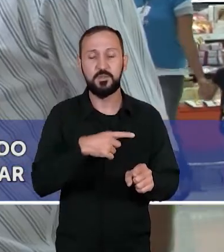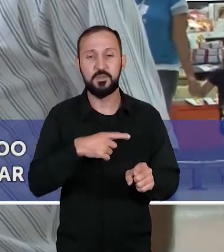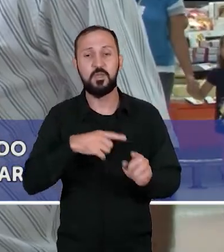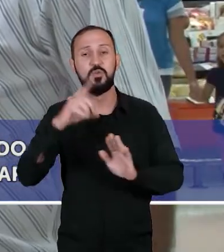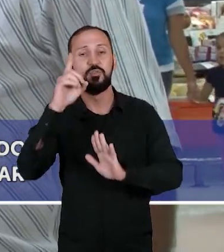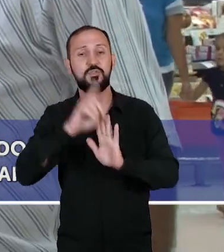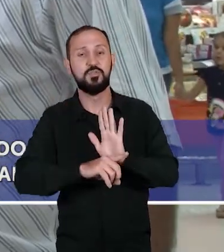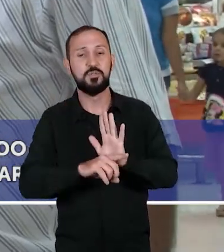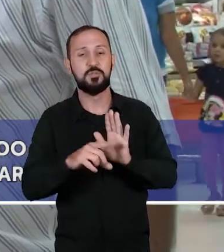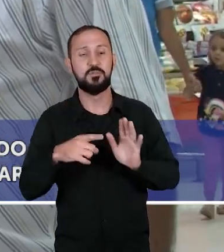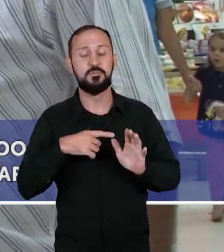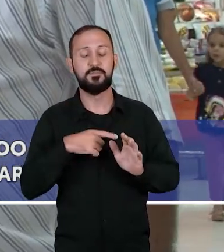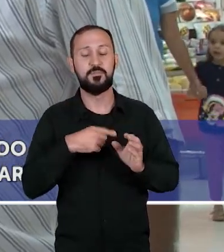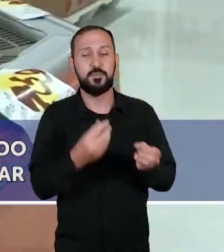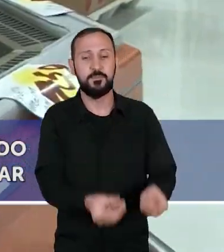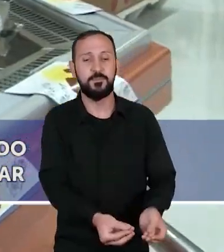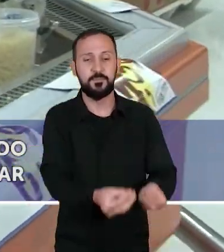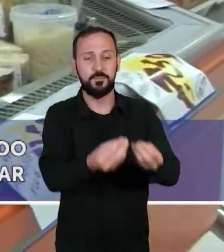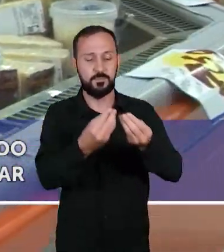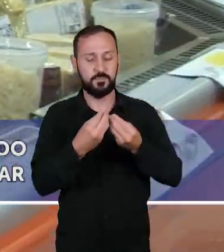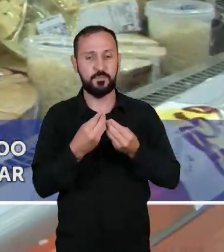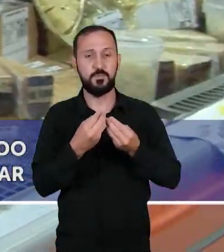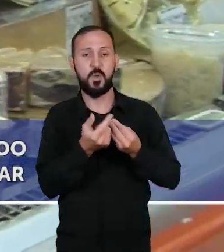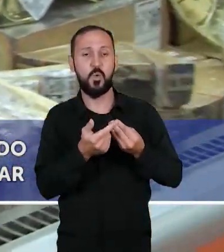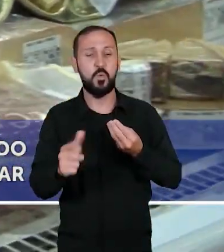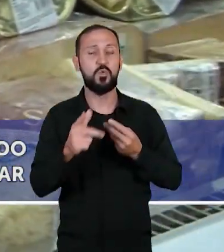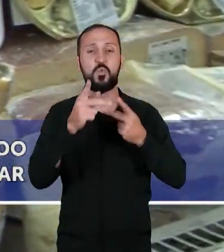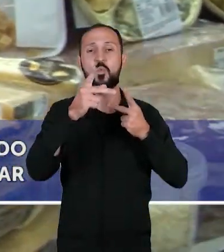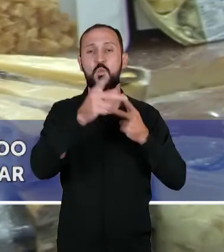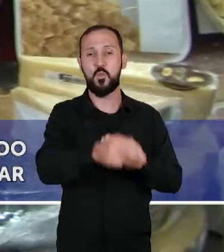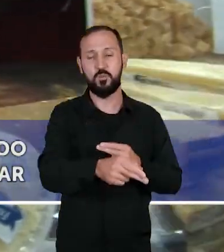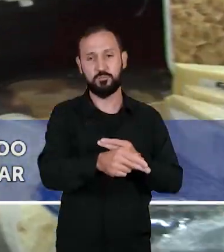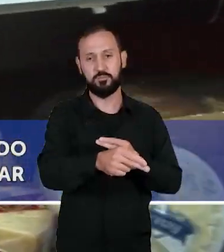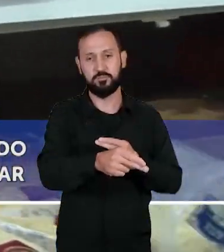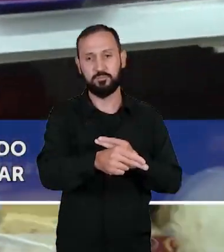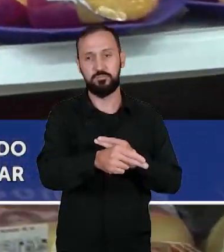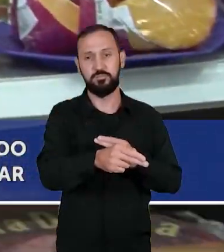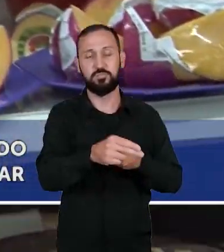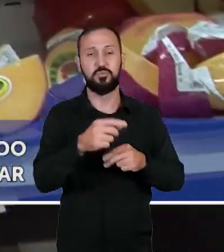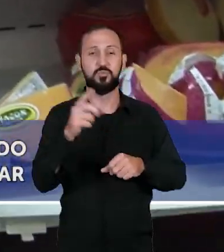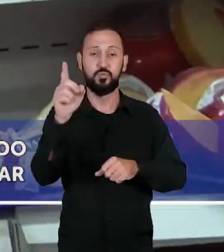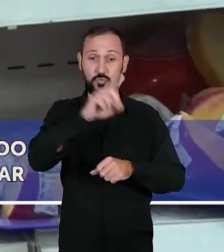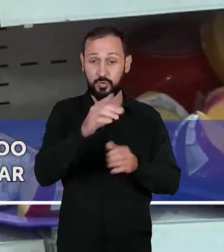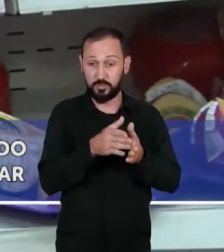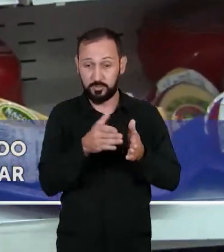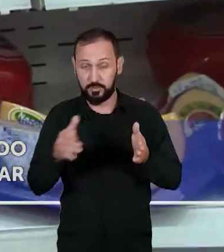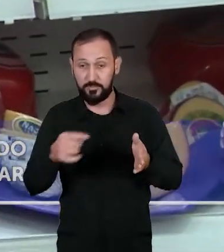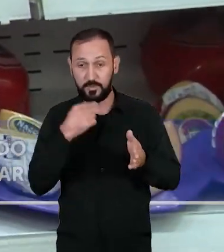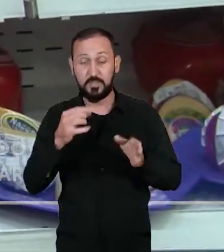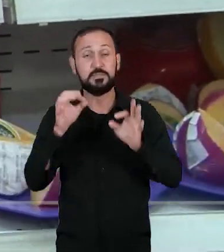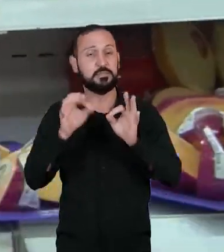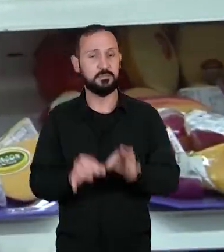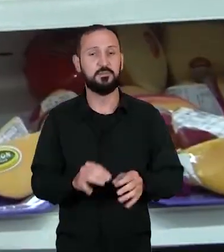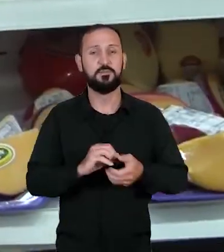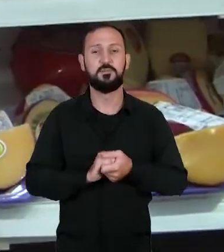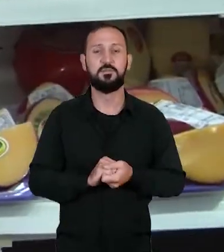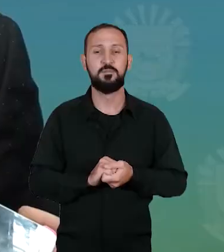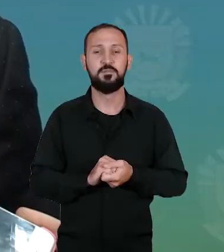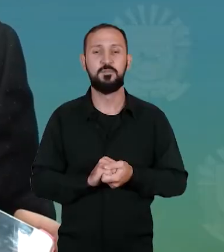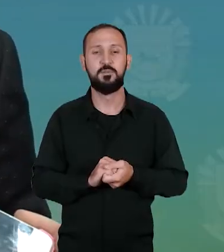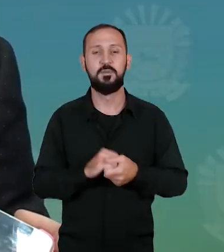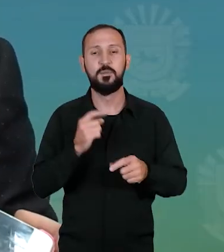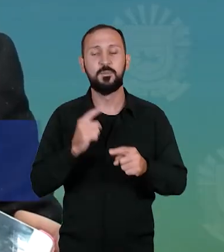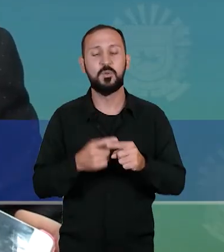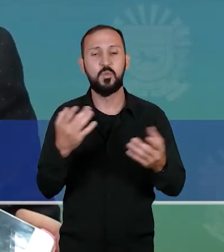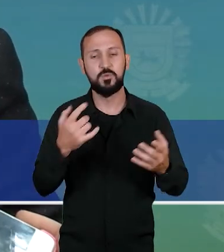vencido, o direito a receber sem custo uma outra unidade do produto dentro do prazo de validade.